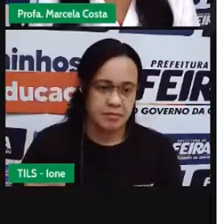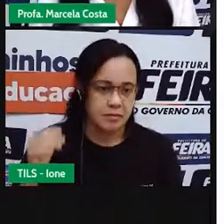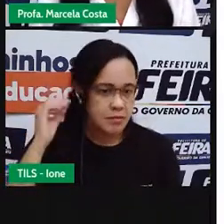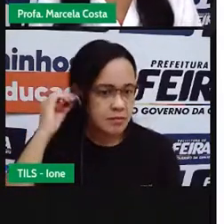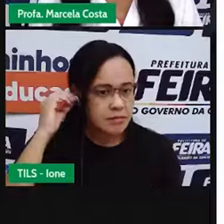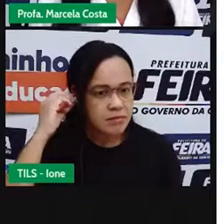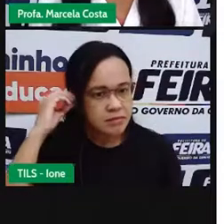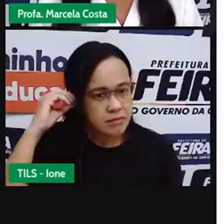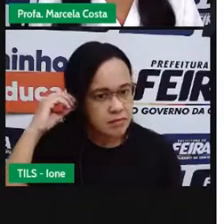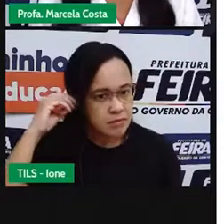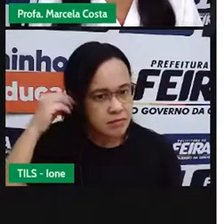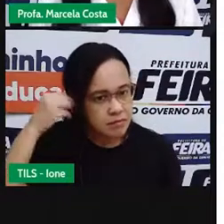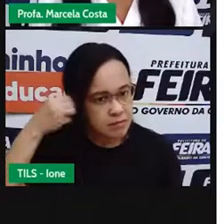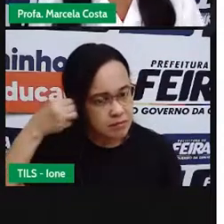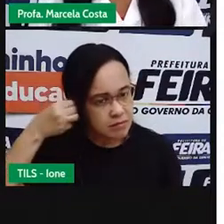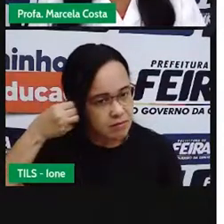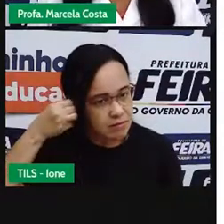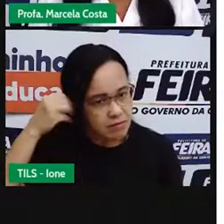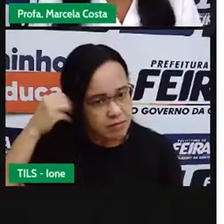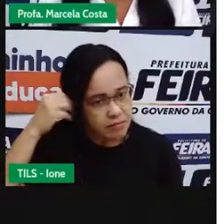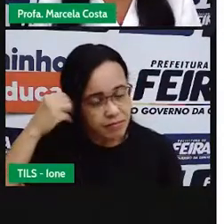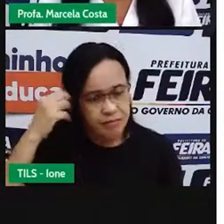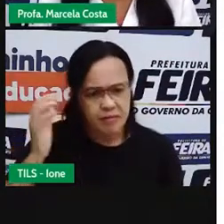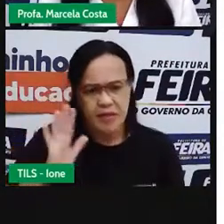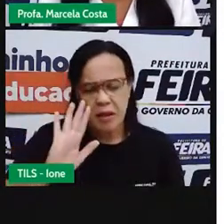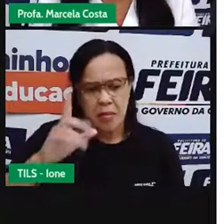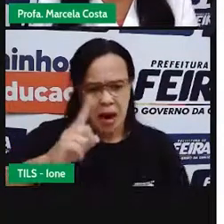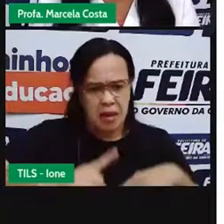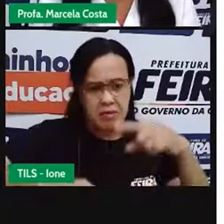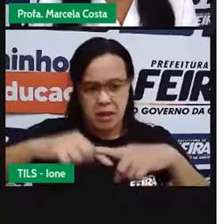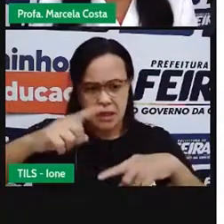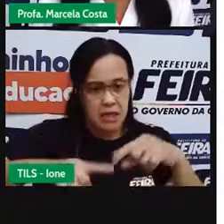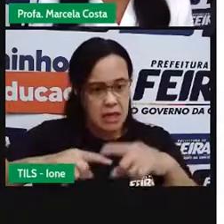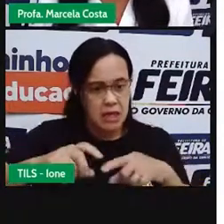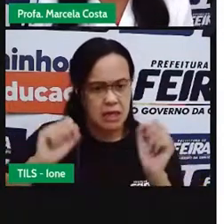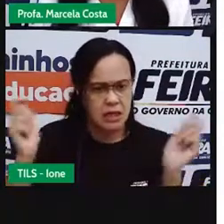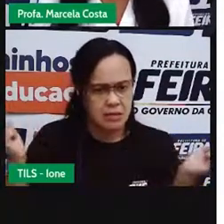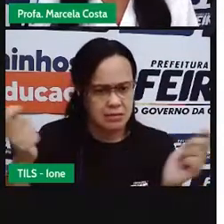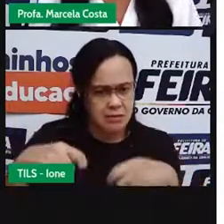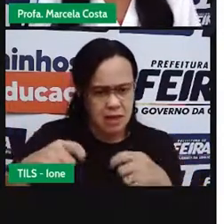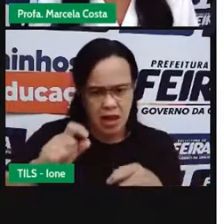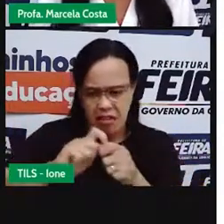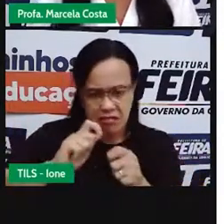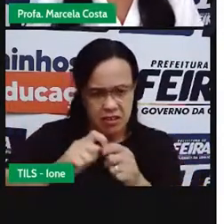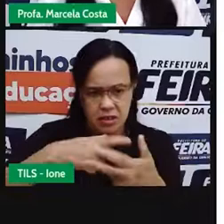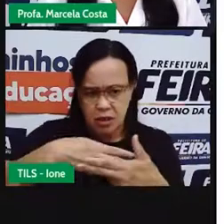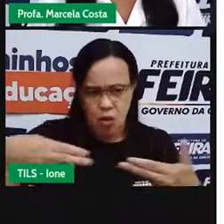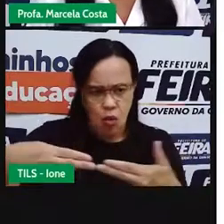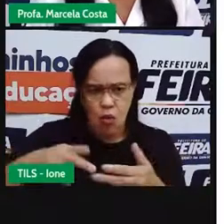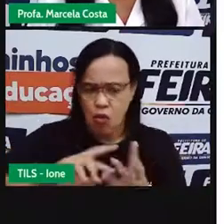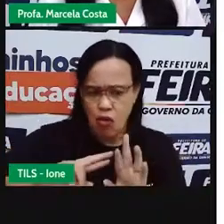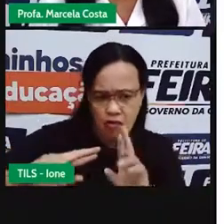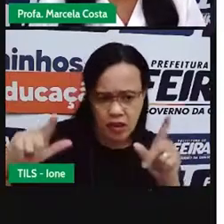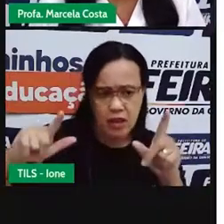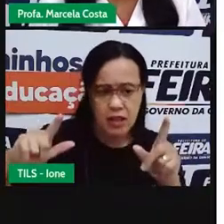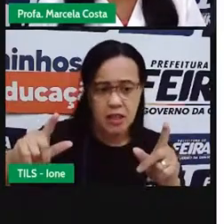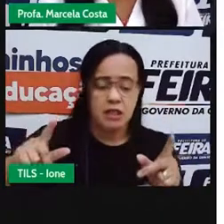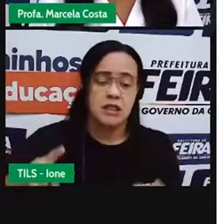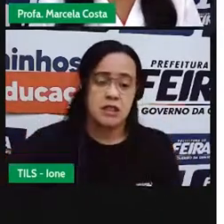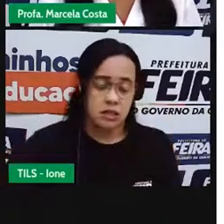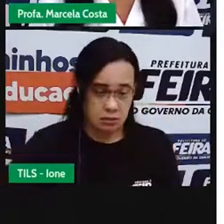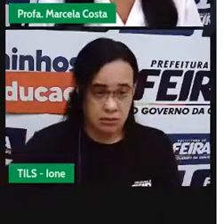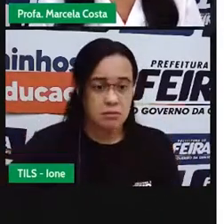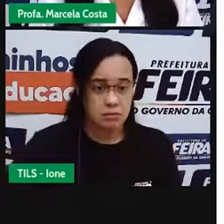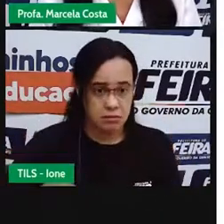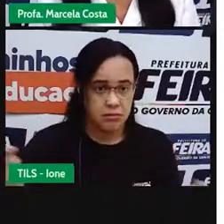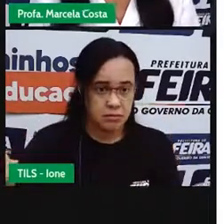Aqueles objetos, aqueles materiais que a gente ainda consegue aproveitar para fazer outra coisa, aí a gente vai chamar de resíduo,